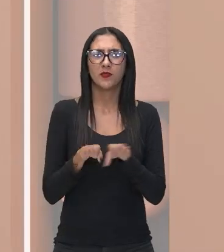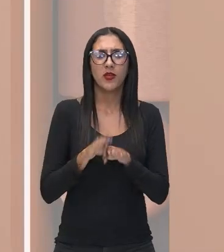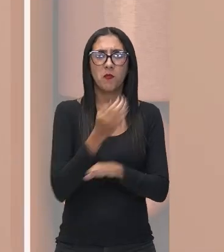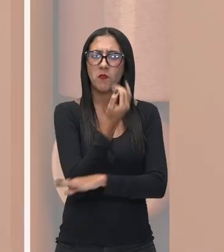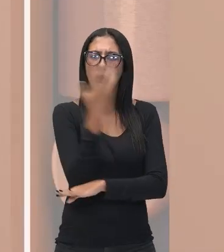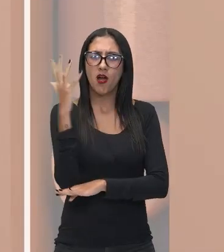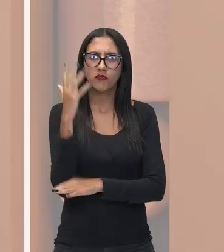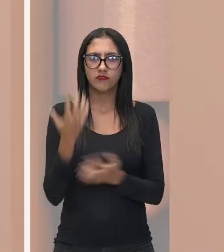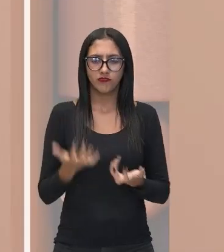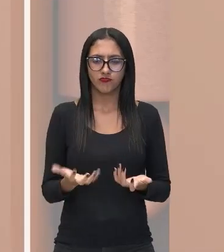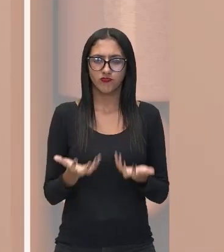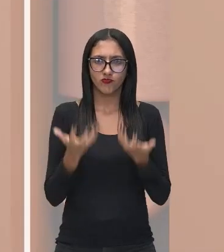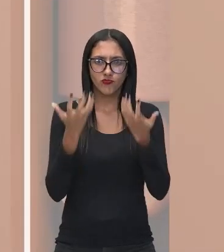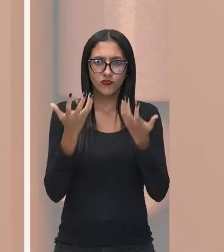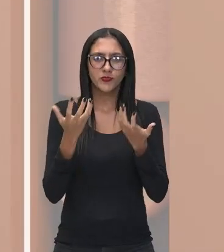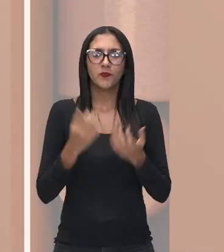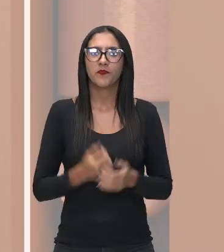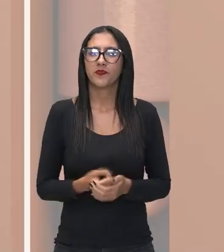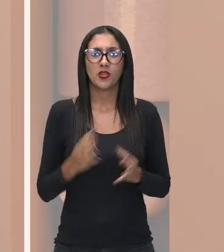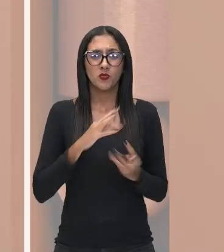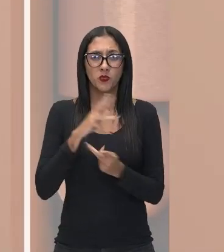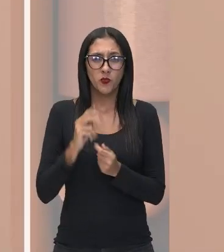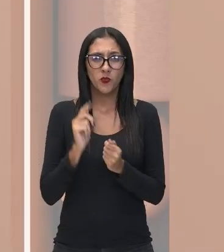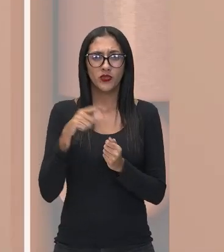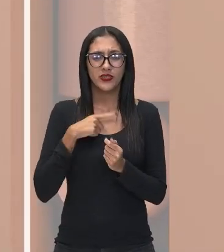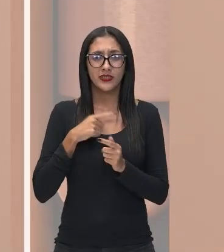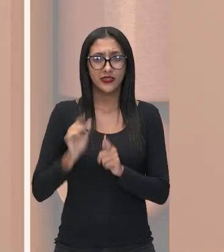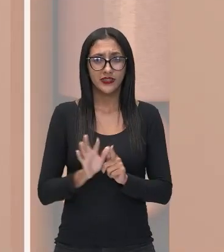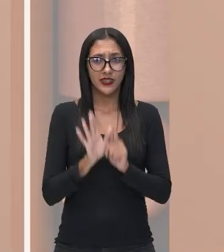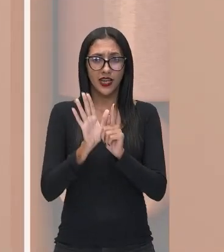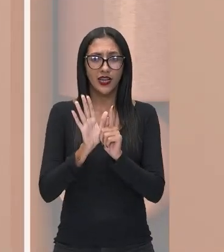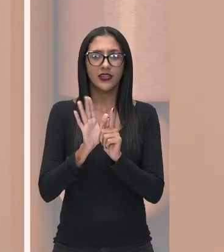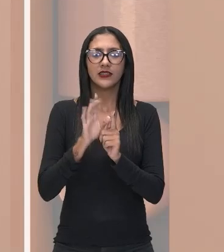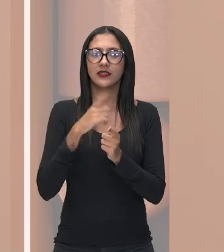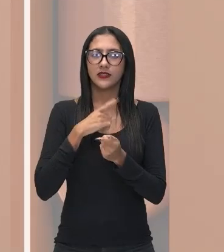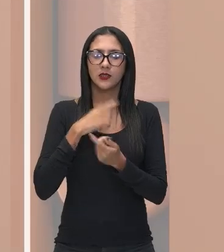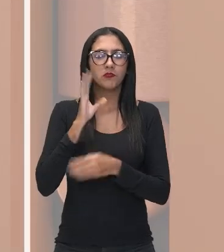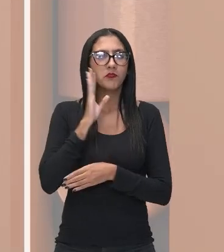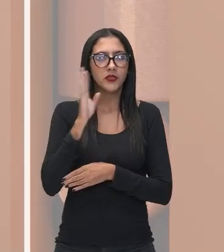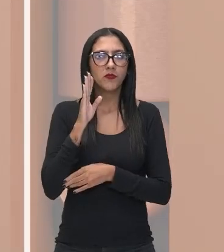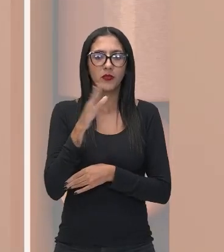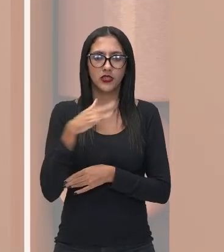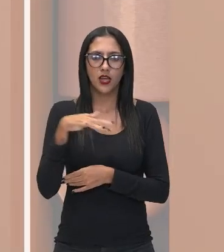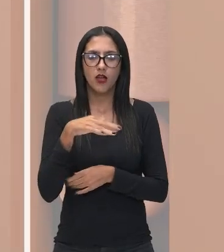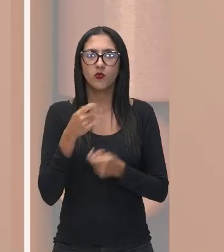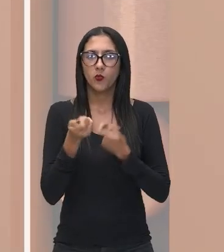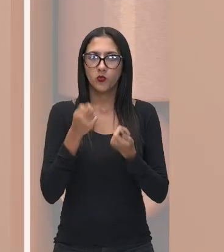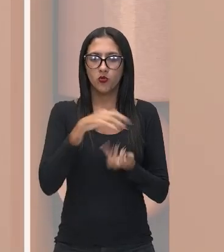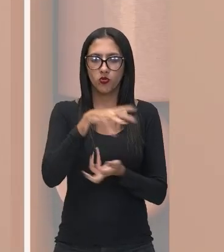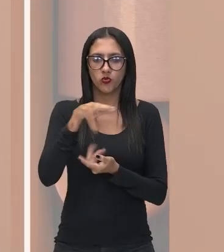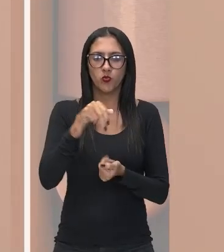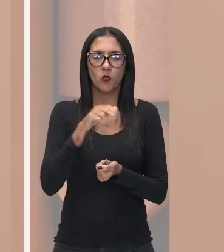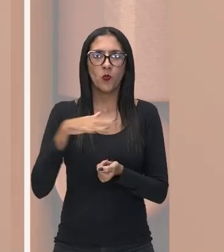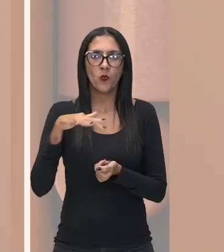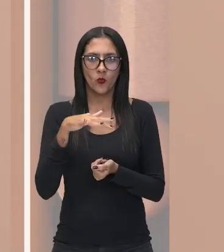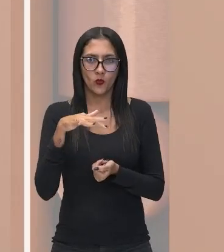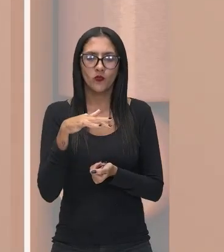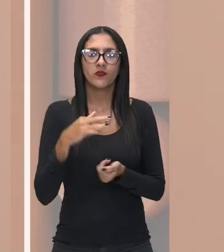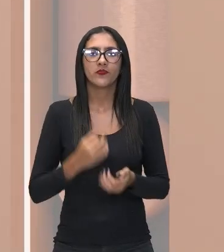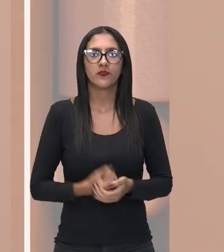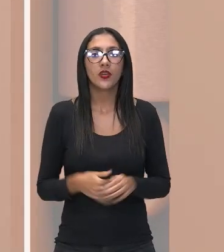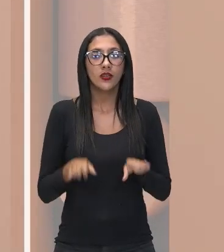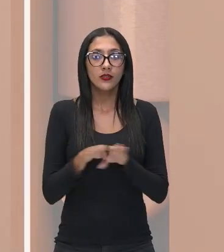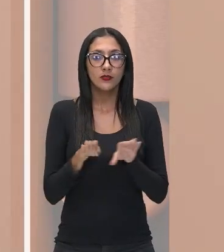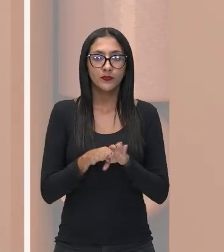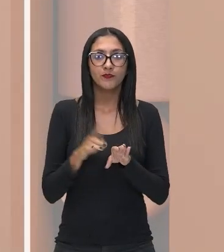esses gases poluentes, eles têm se concentrado cada vez mais na atmosfera, aumentando, né, intensificando